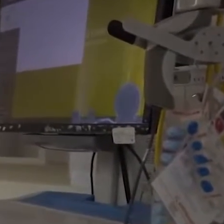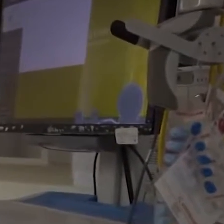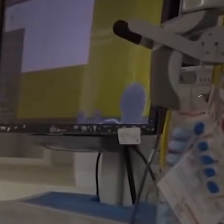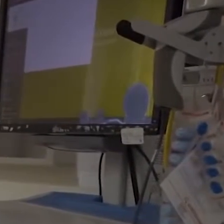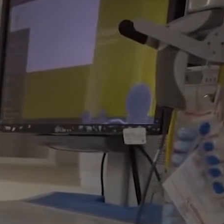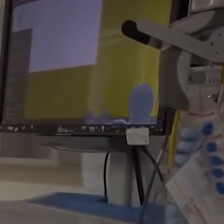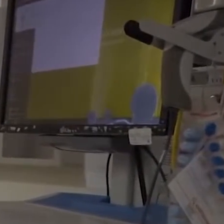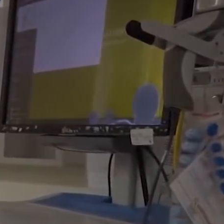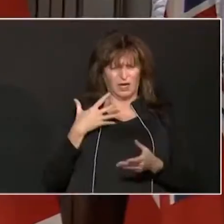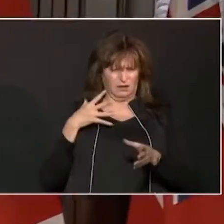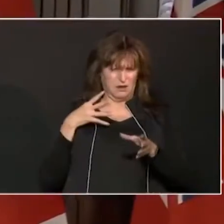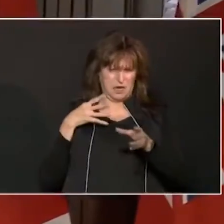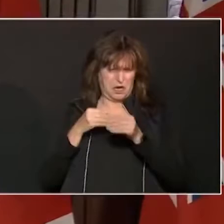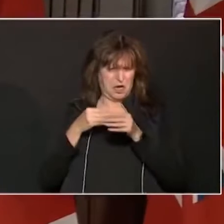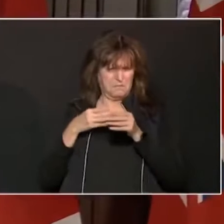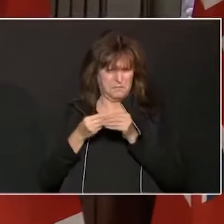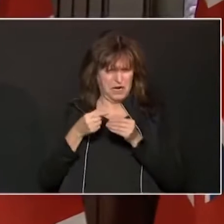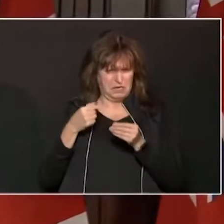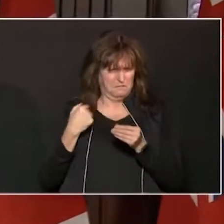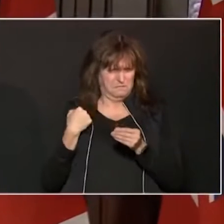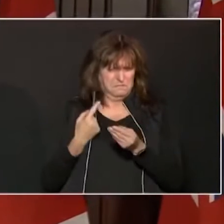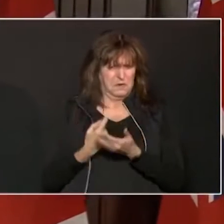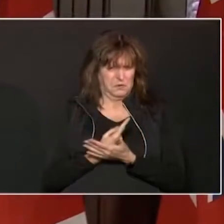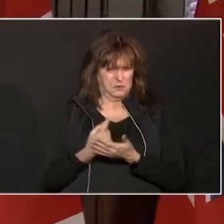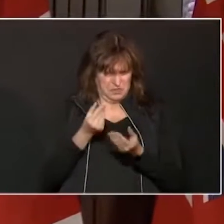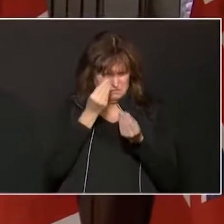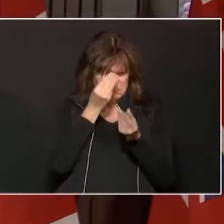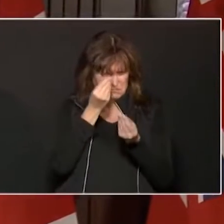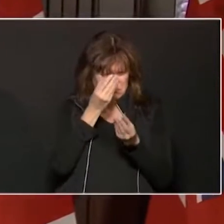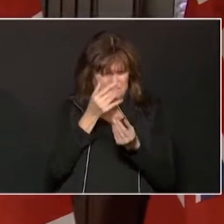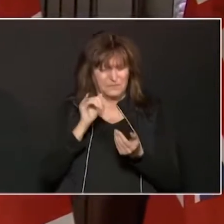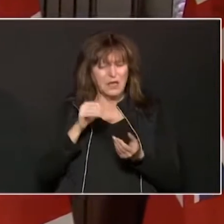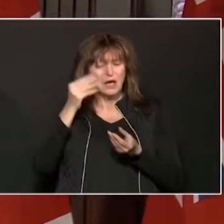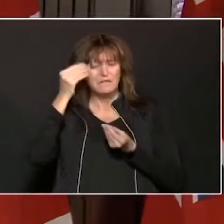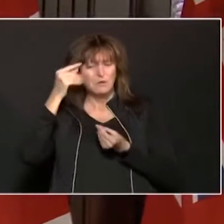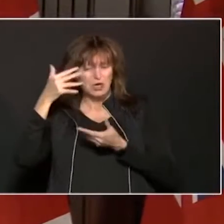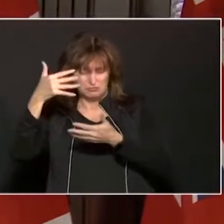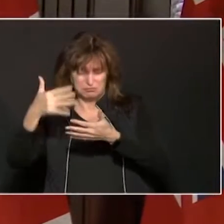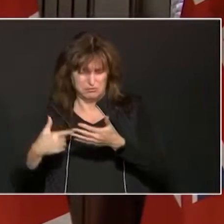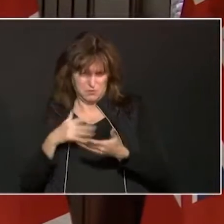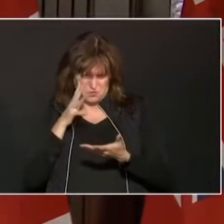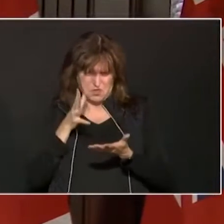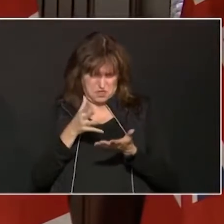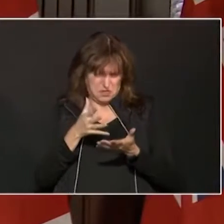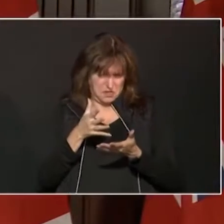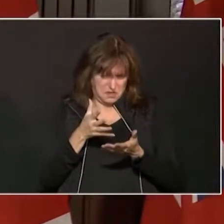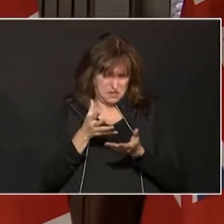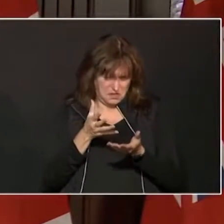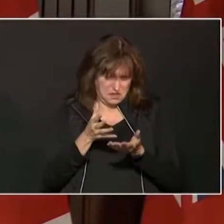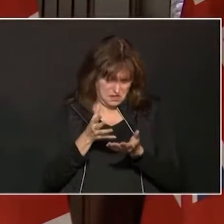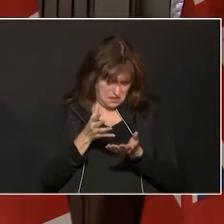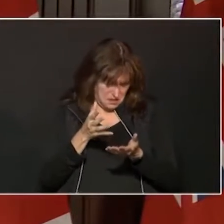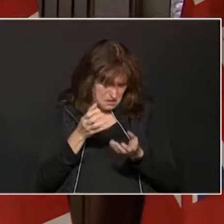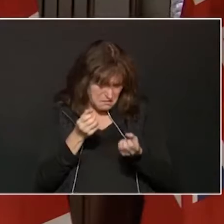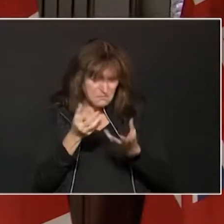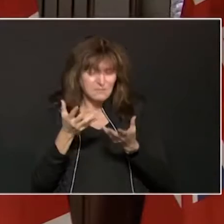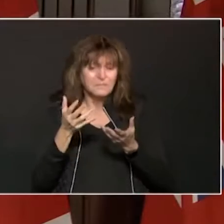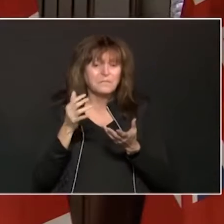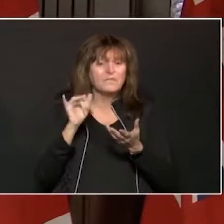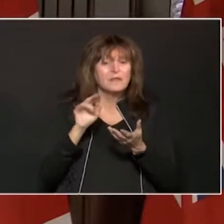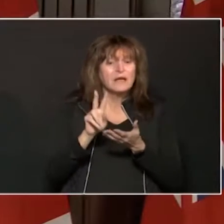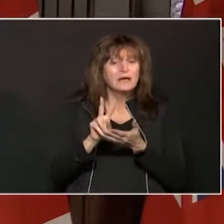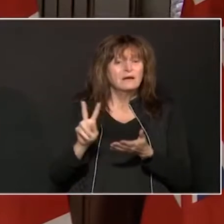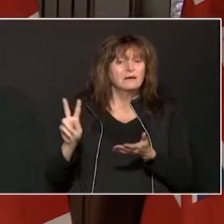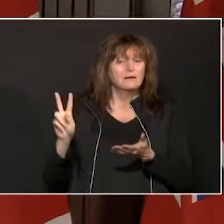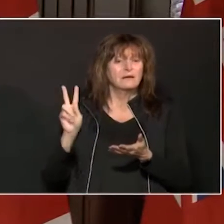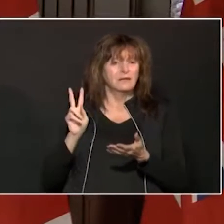atuais restrições. As novas projeções foram divulgadas na quinta-feira, dia 26 de novembro. Trata-se